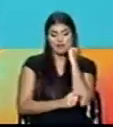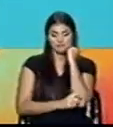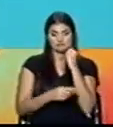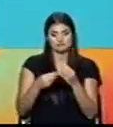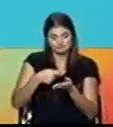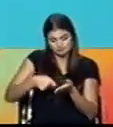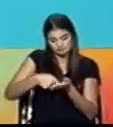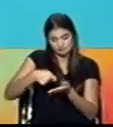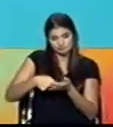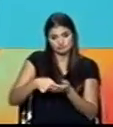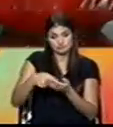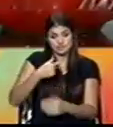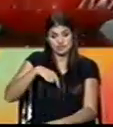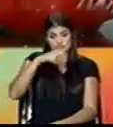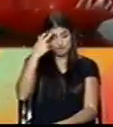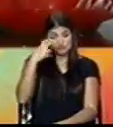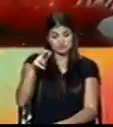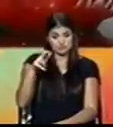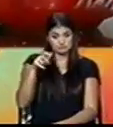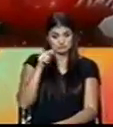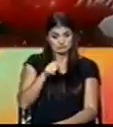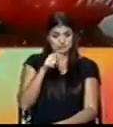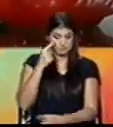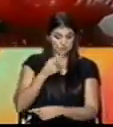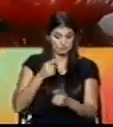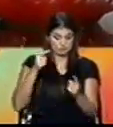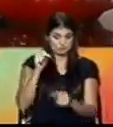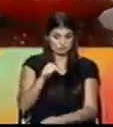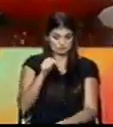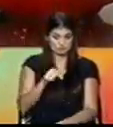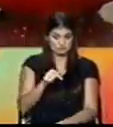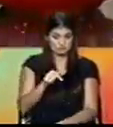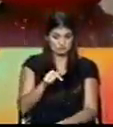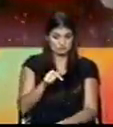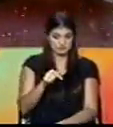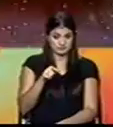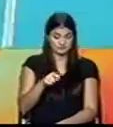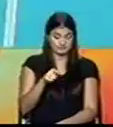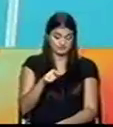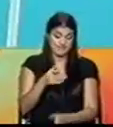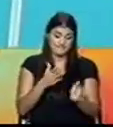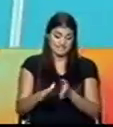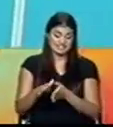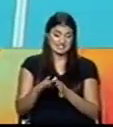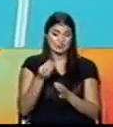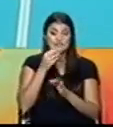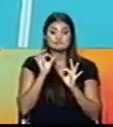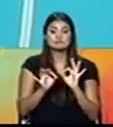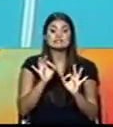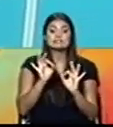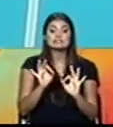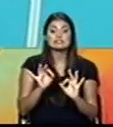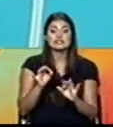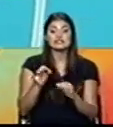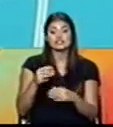nossa sorte é que a nossa figuração já está naquele momento da dieta para o Natal. Ah, pronto. Portanto, vai ficar tudo para nós, para mim